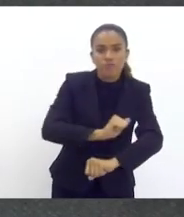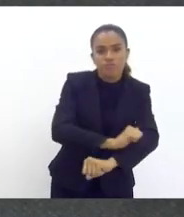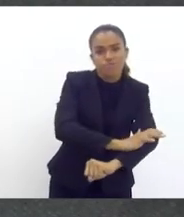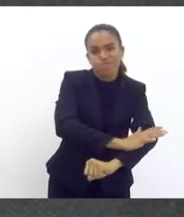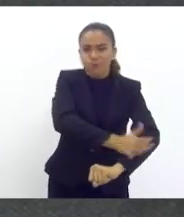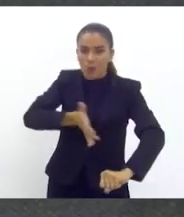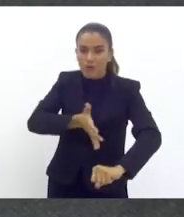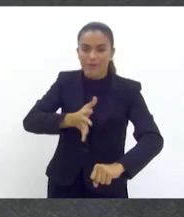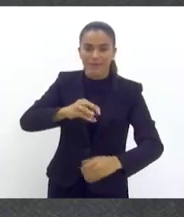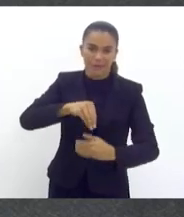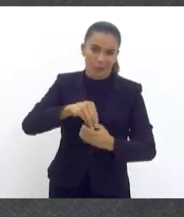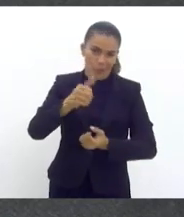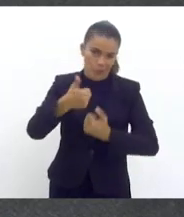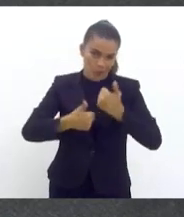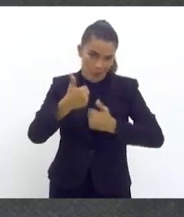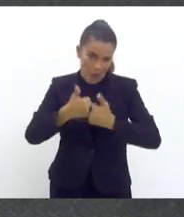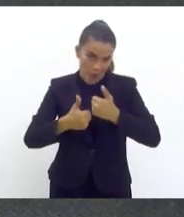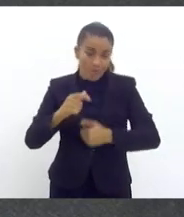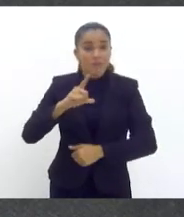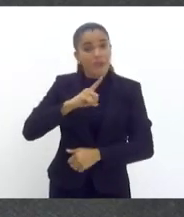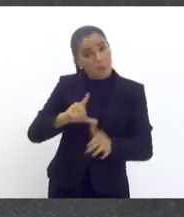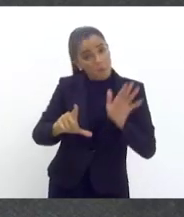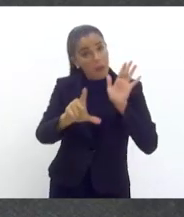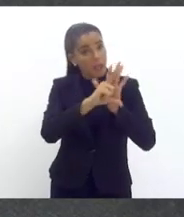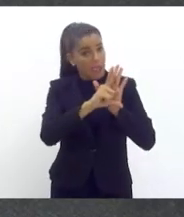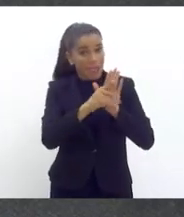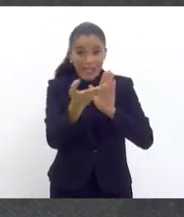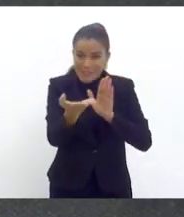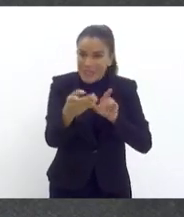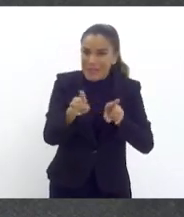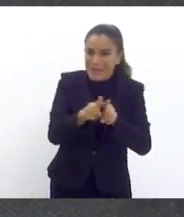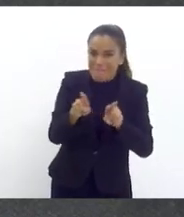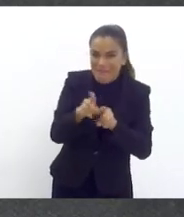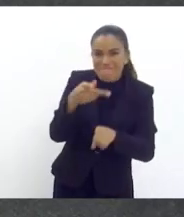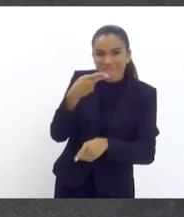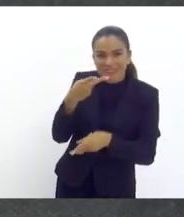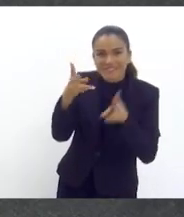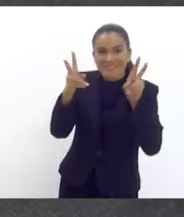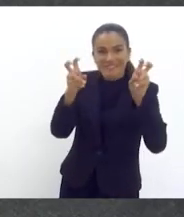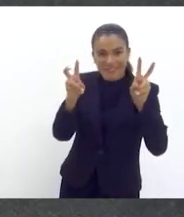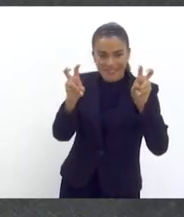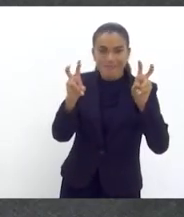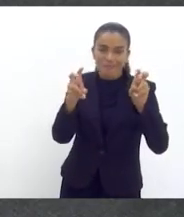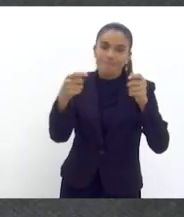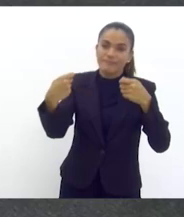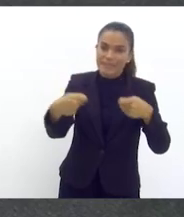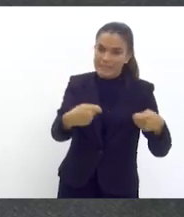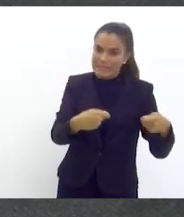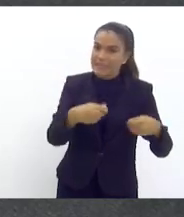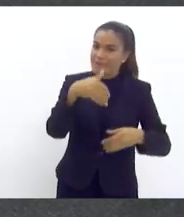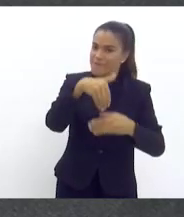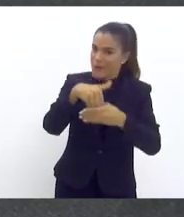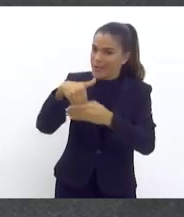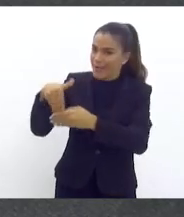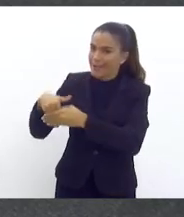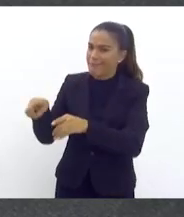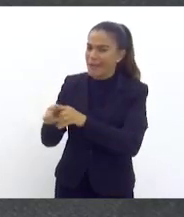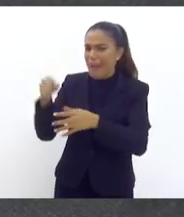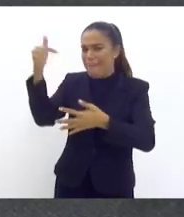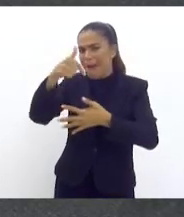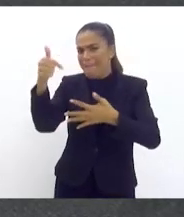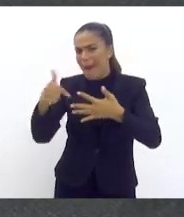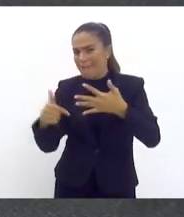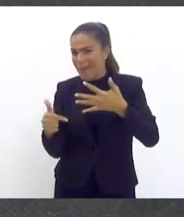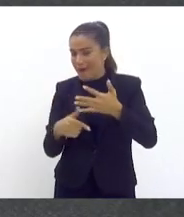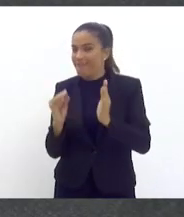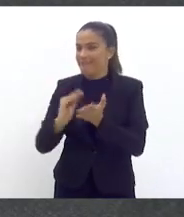do futebol. Temos essa lei que Vossa Excelência acabou de citar, que também precisa vir a voto. Temos muitas outras.